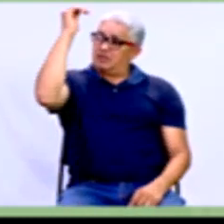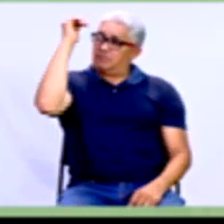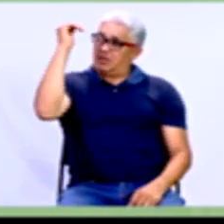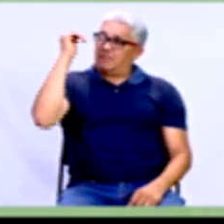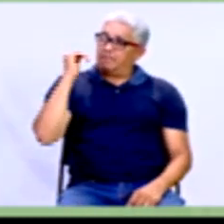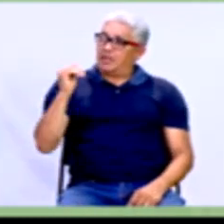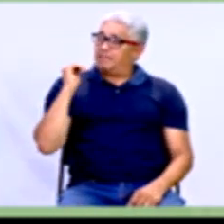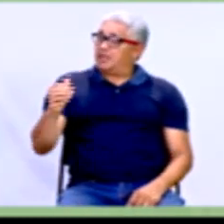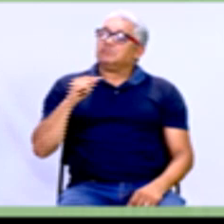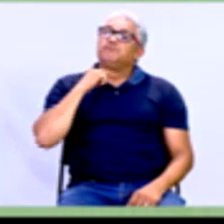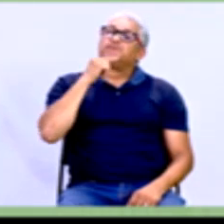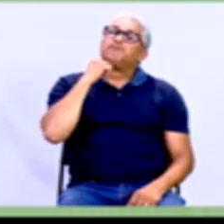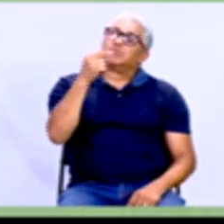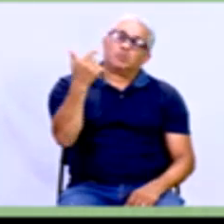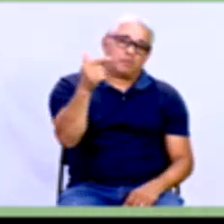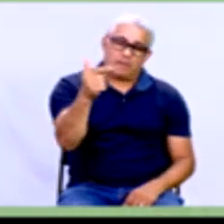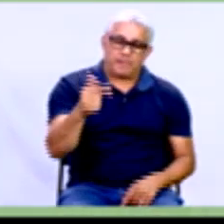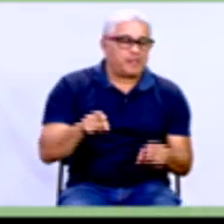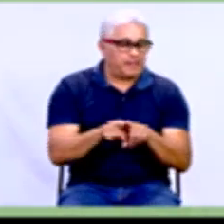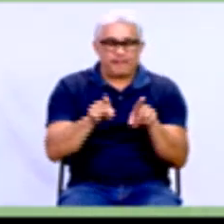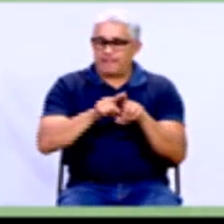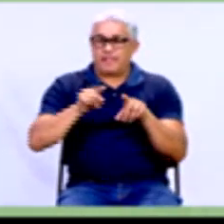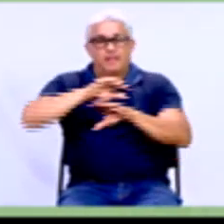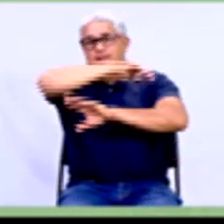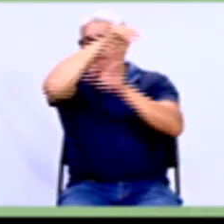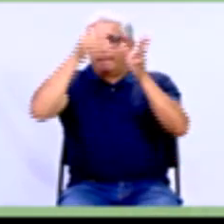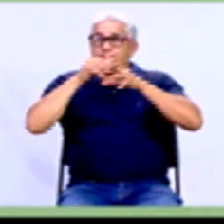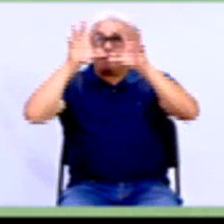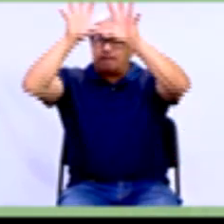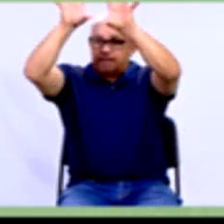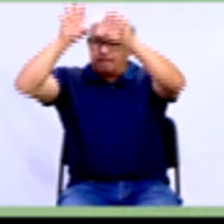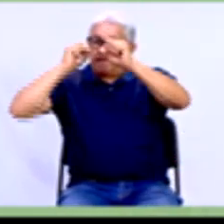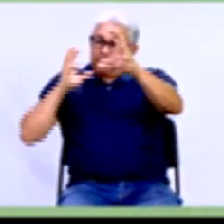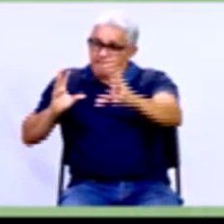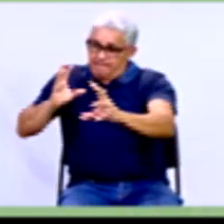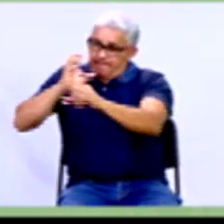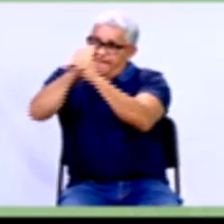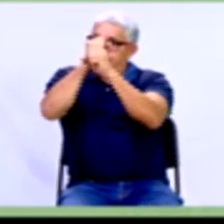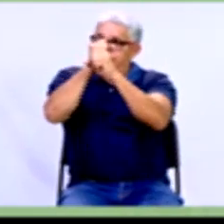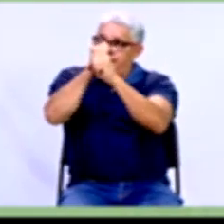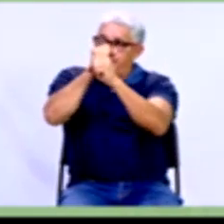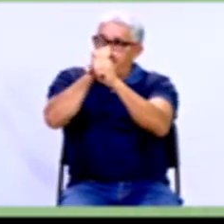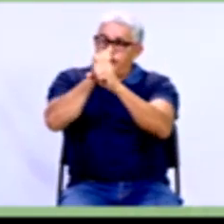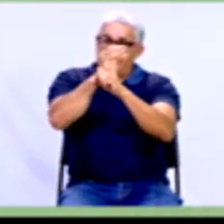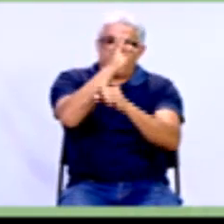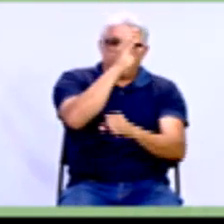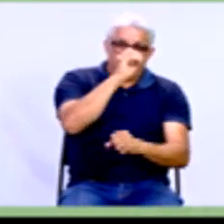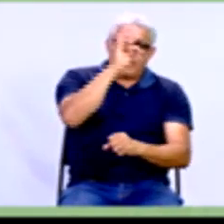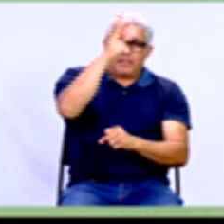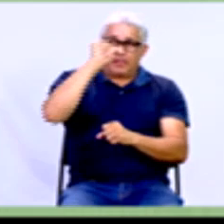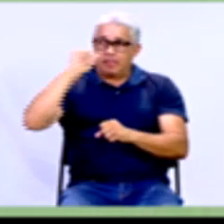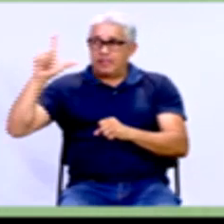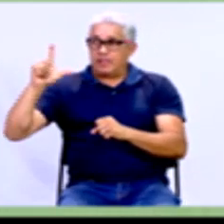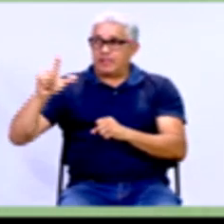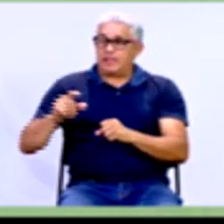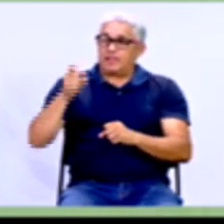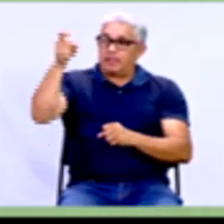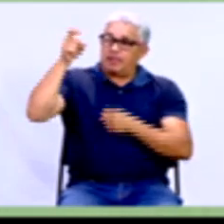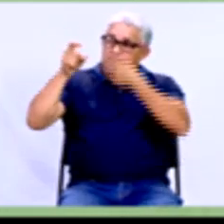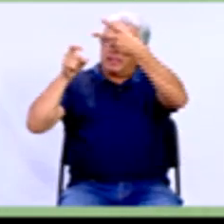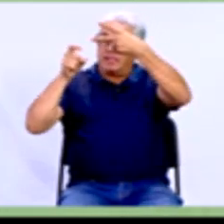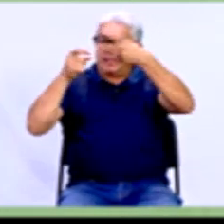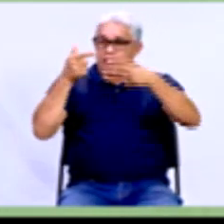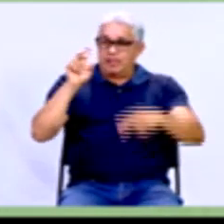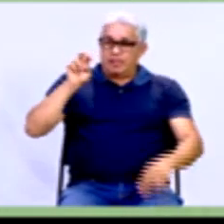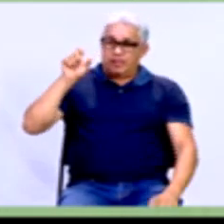para vocês, tá? E daí, vamos pegar tudo isso que a gente fez agora e somar. O total de x elevado ao quadrado vai ser